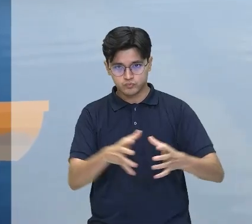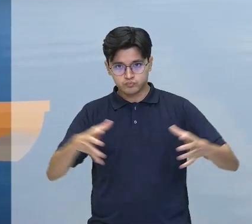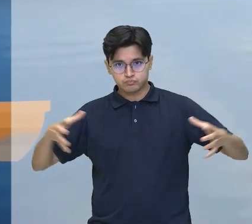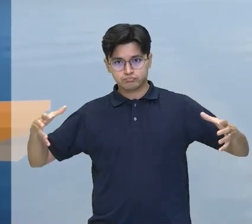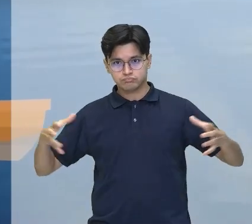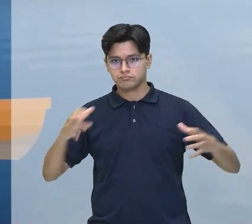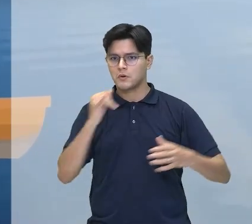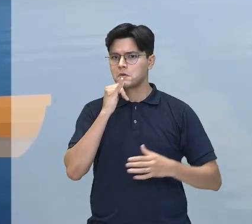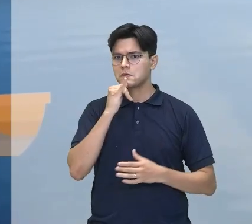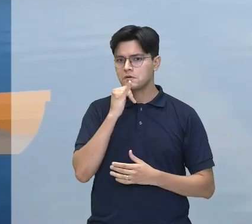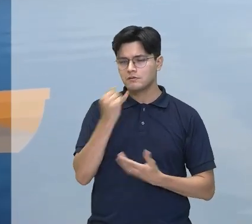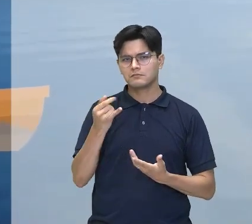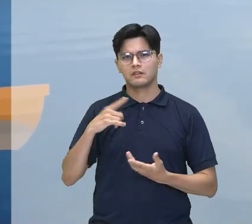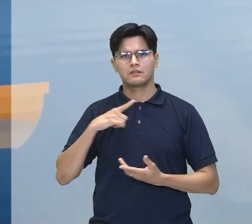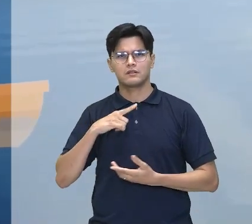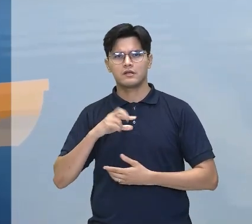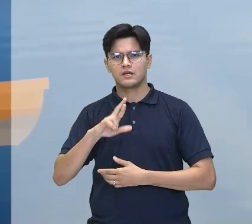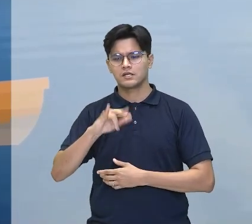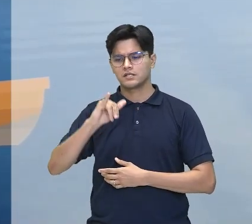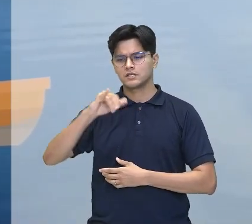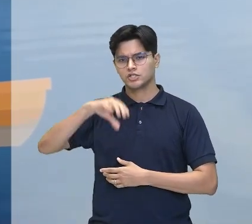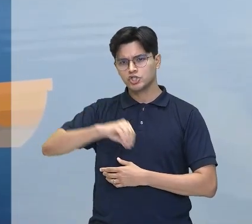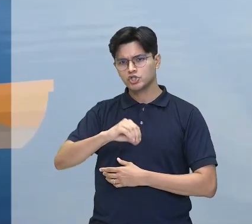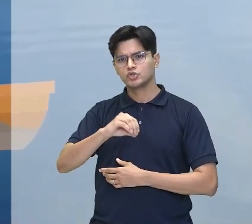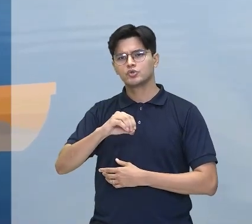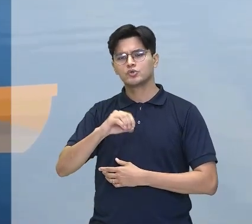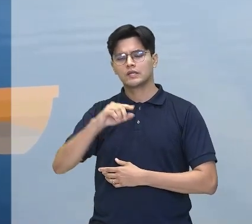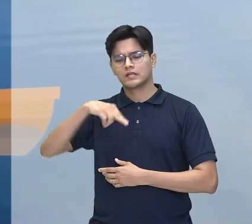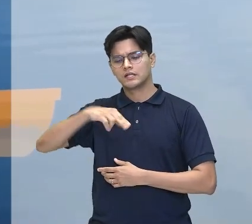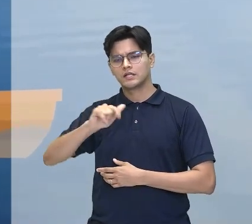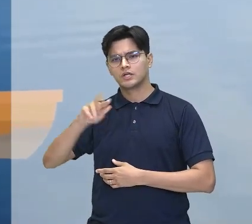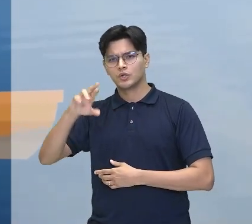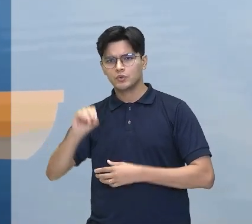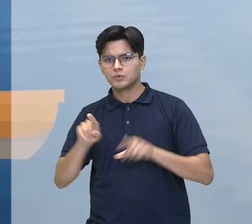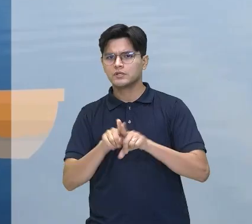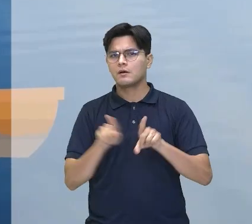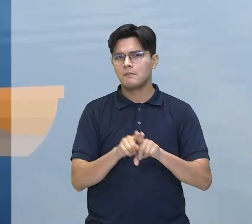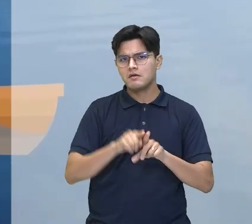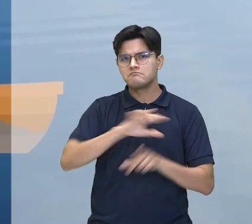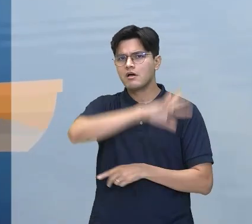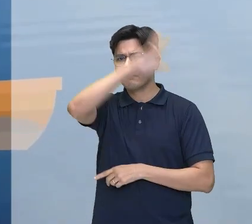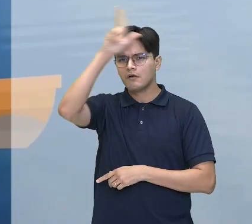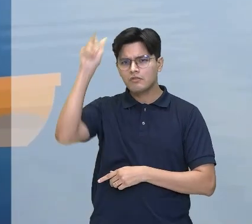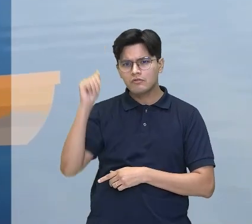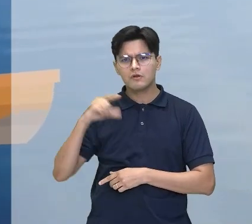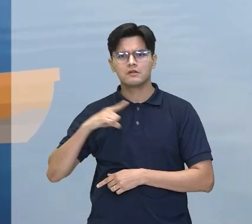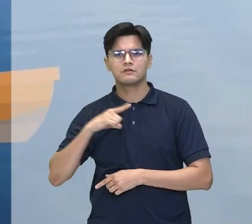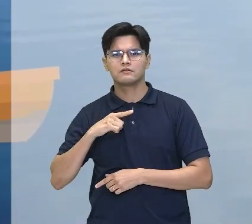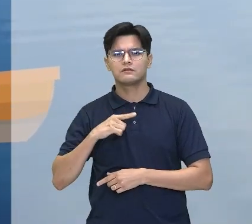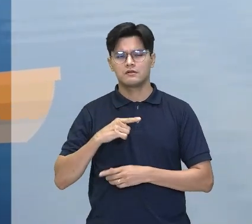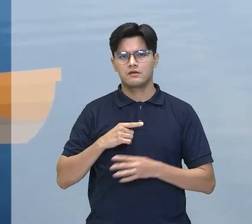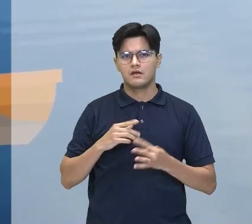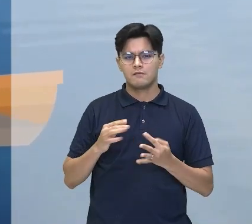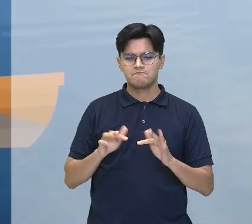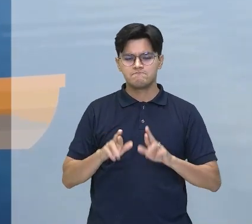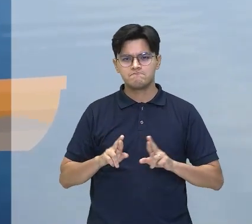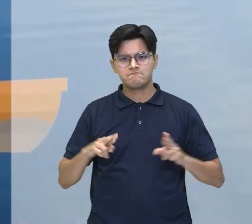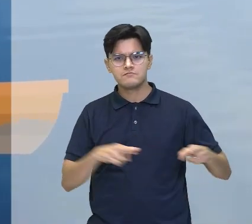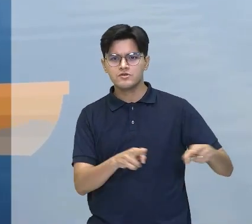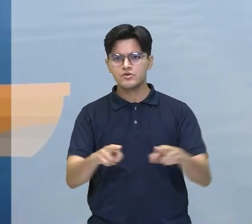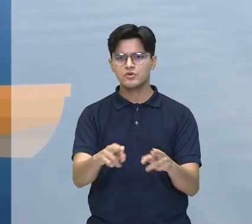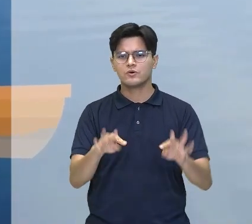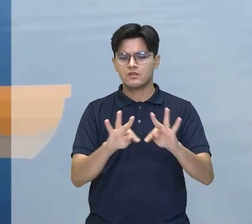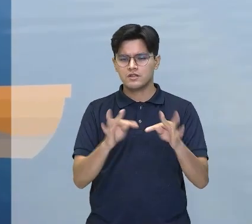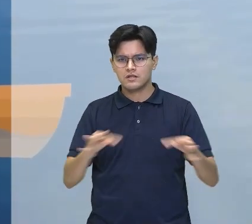de inúmeros furos, paranás e igarapés. Eles correm por toda a floresta, levando água,